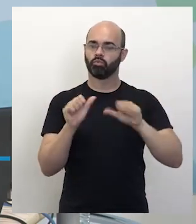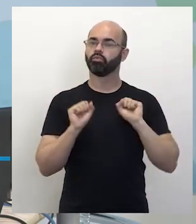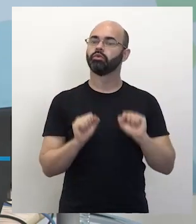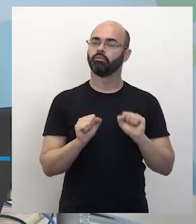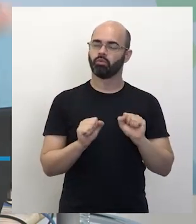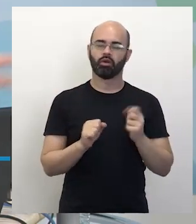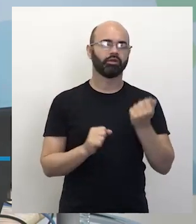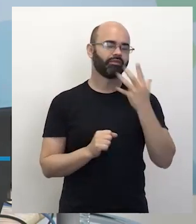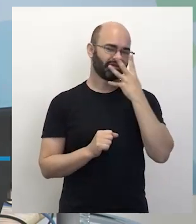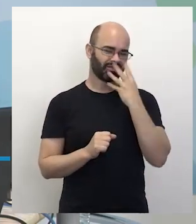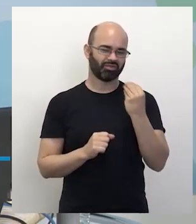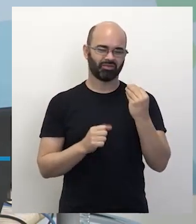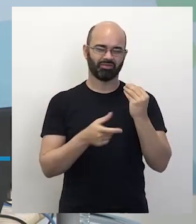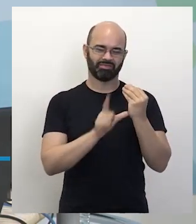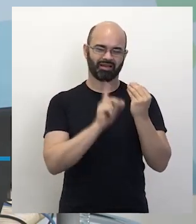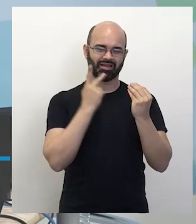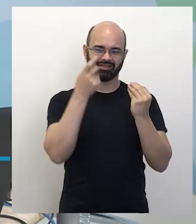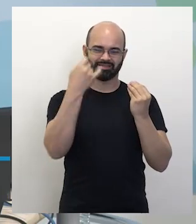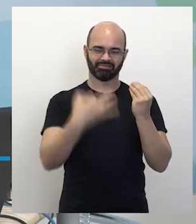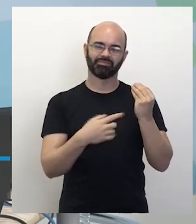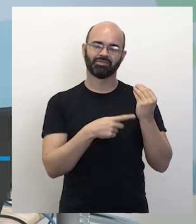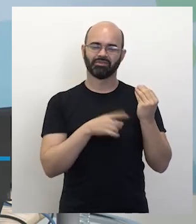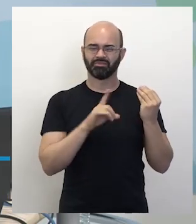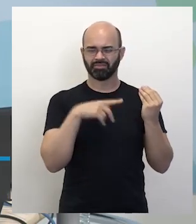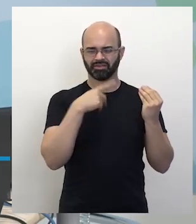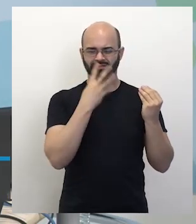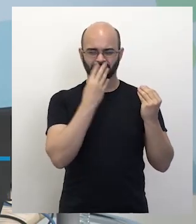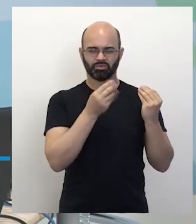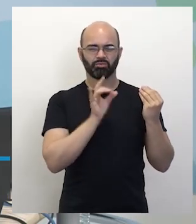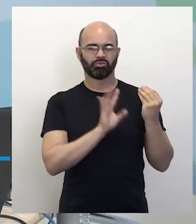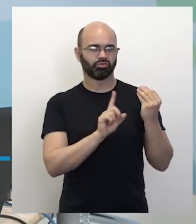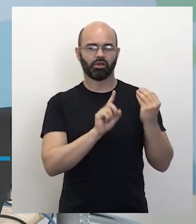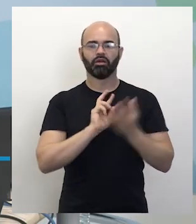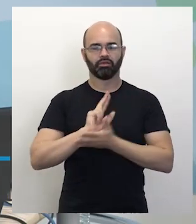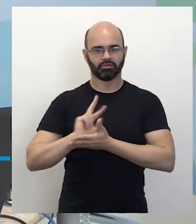em tantas outras situações, tantas outras questões, né?